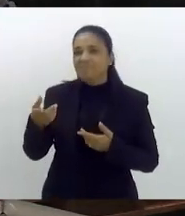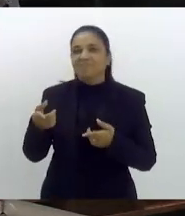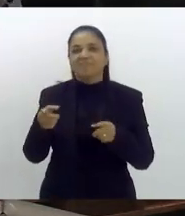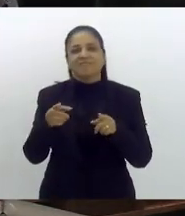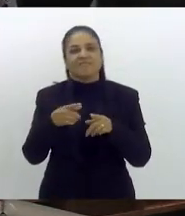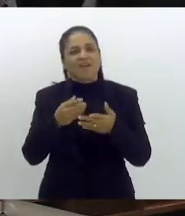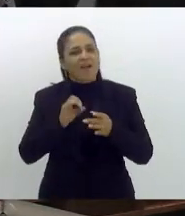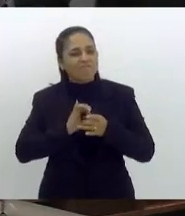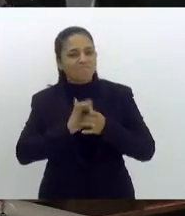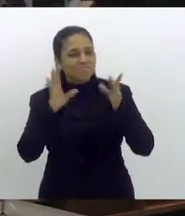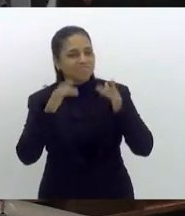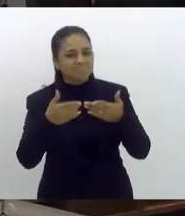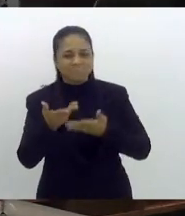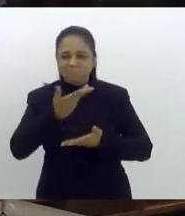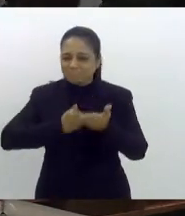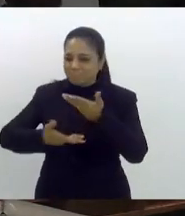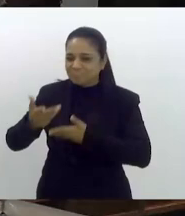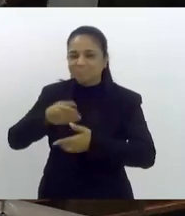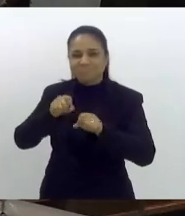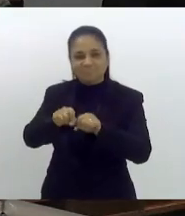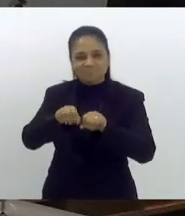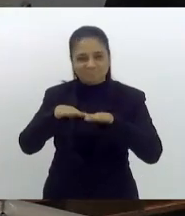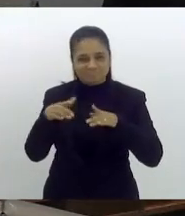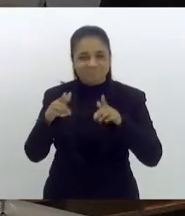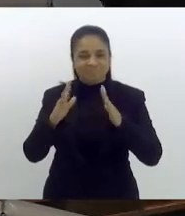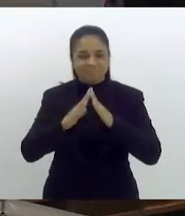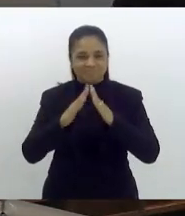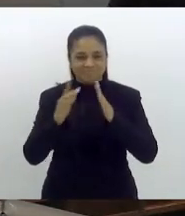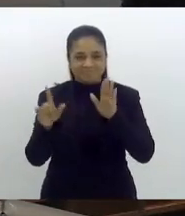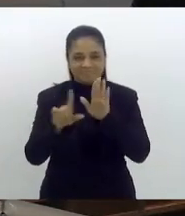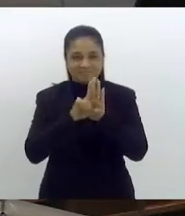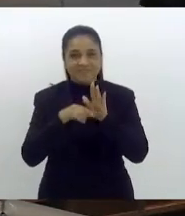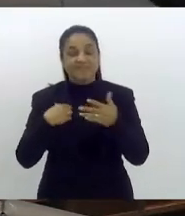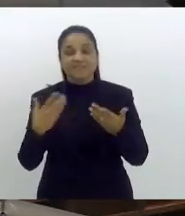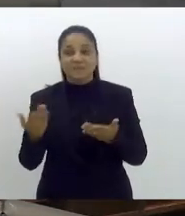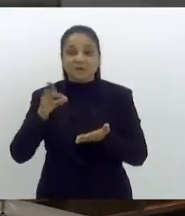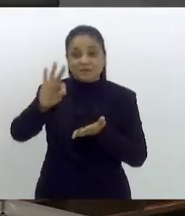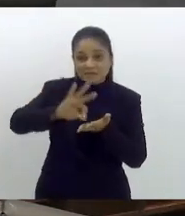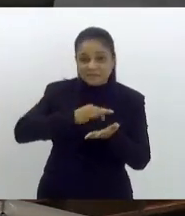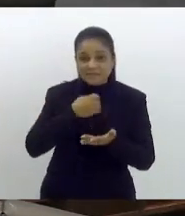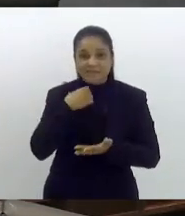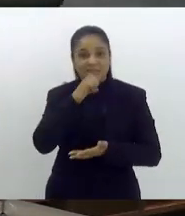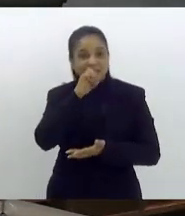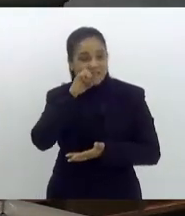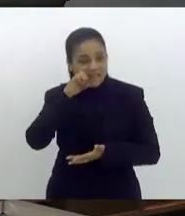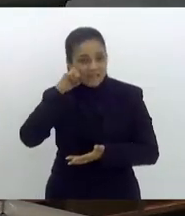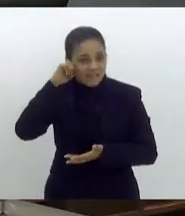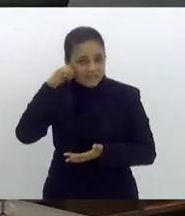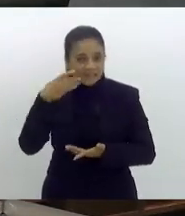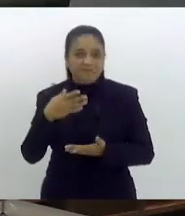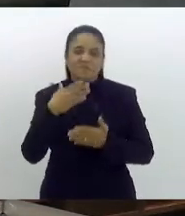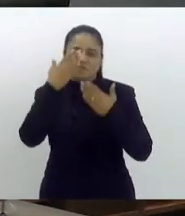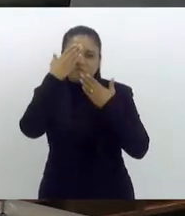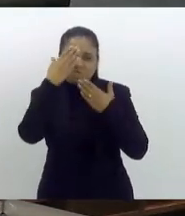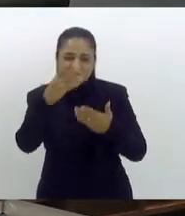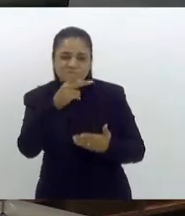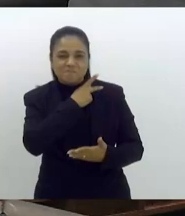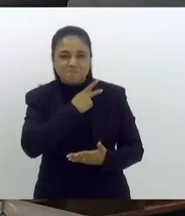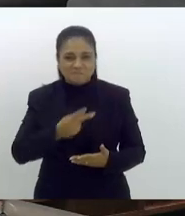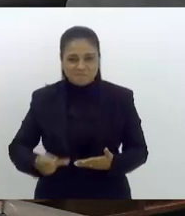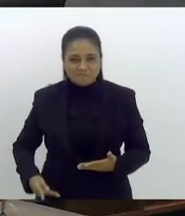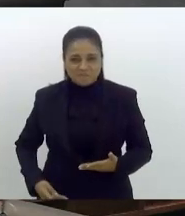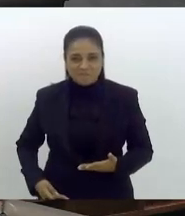à vontade já começa a se interar com essa casa próximo à escrita deputada Érica tá aqui morto Obrigada presidenta